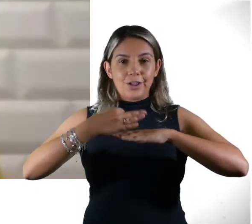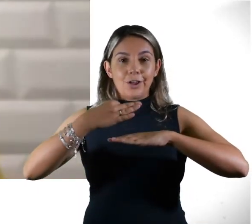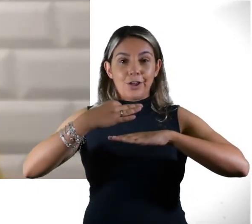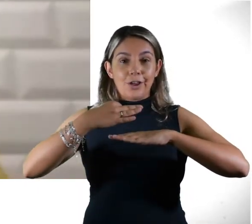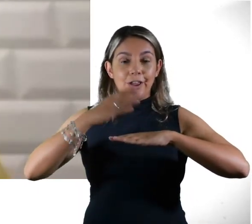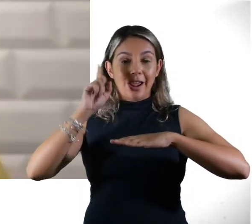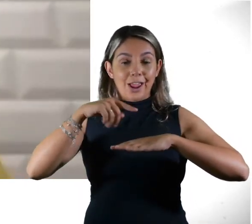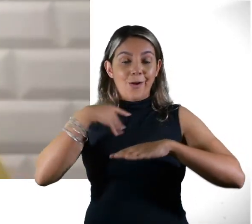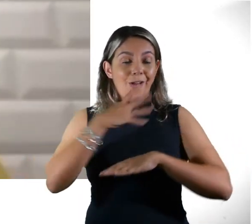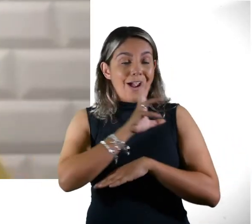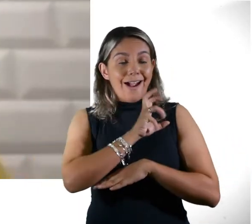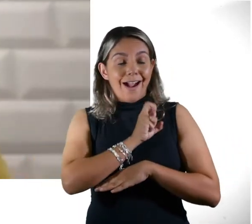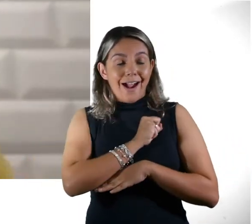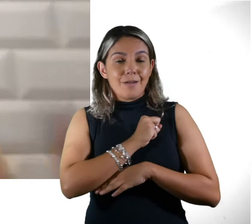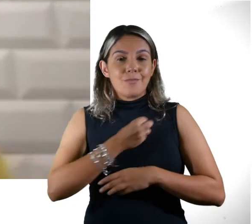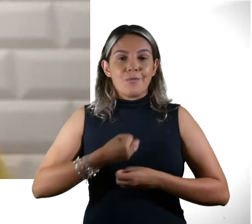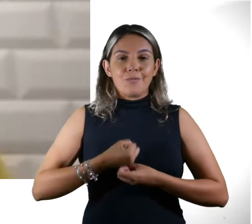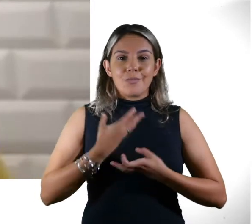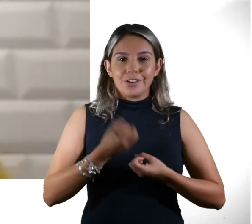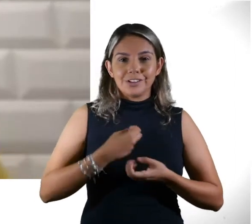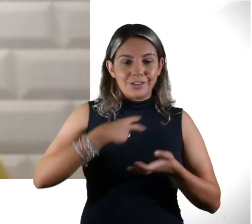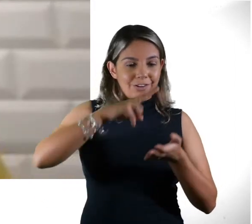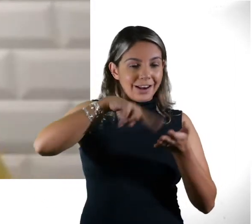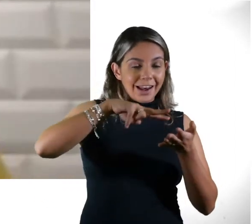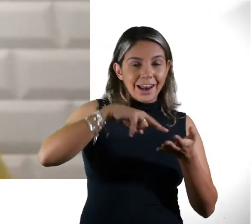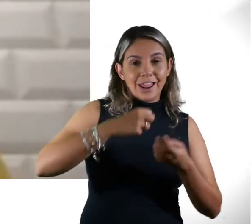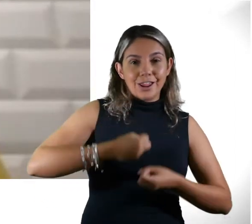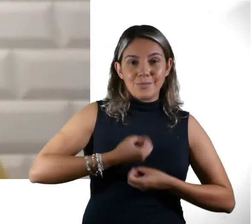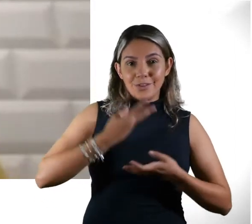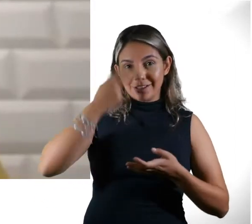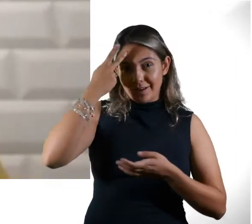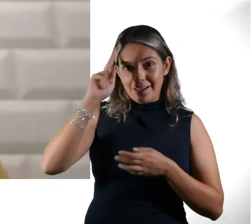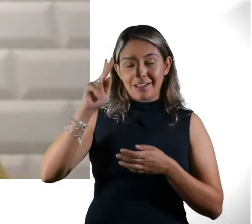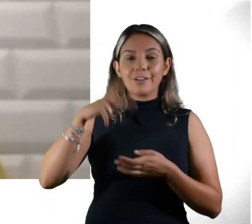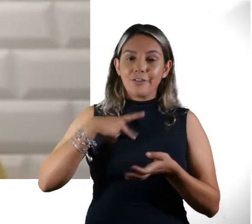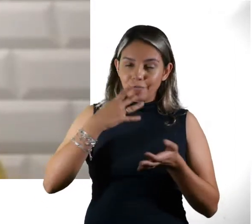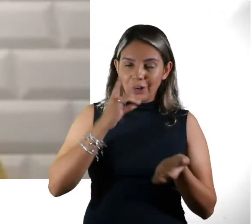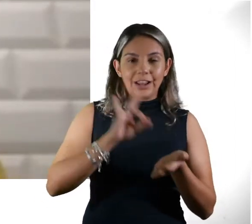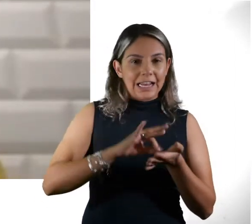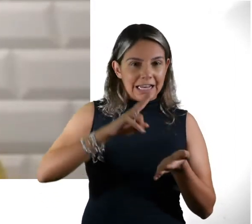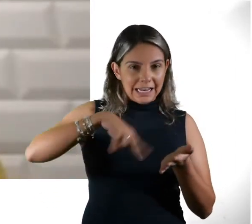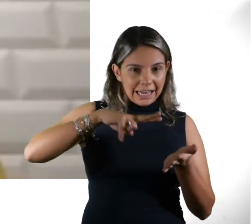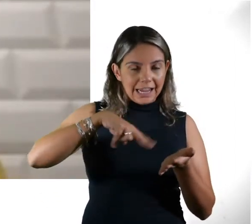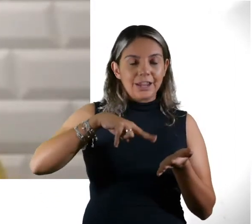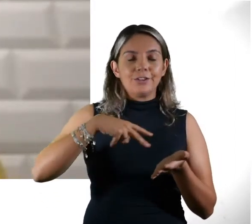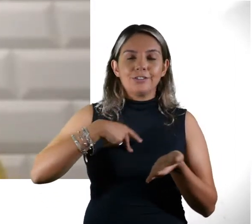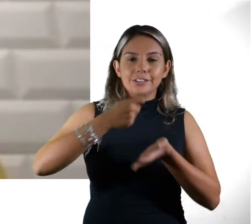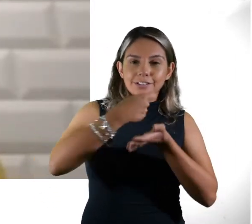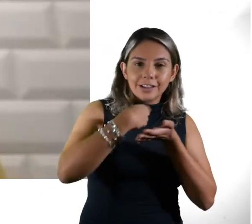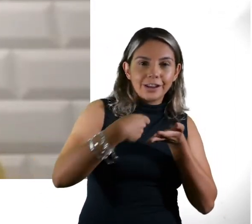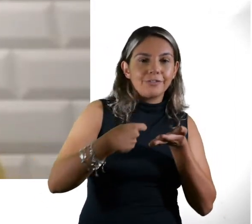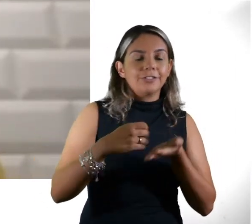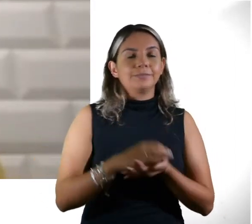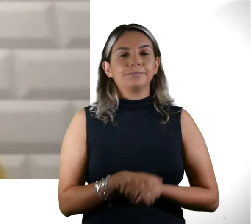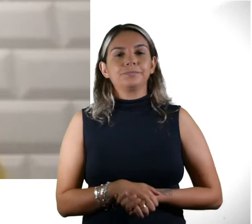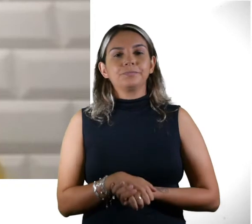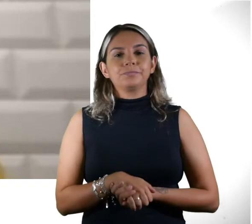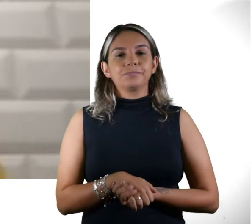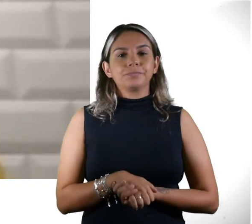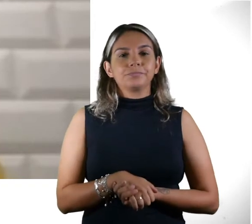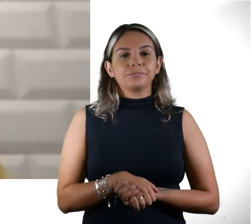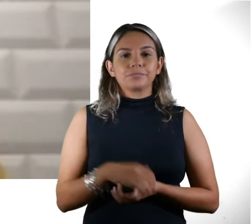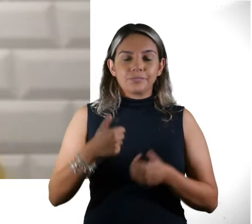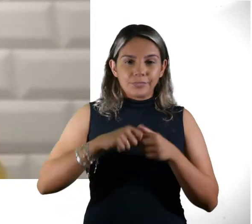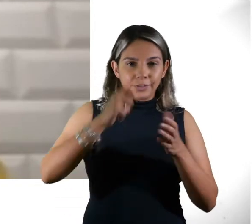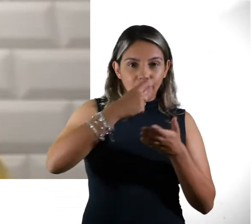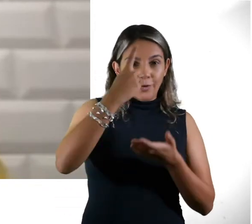poesia, porque eu leio poesia para escrever ficção, ou seja, eu realmente leio quando estou a escrever ficção, quando estou